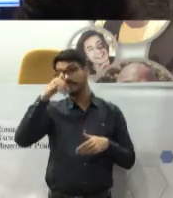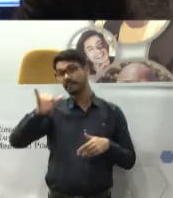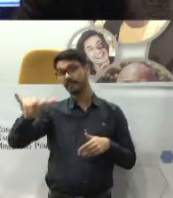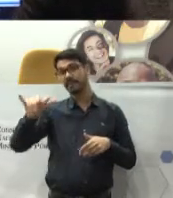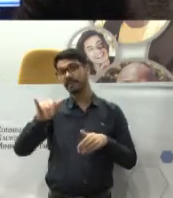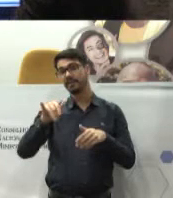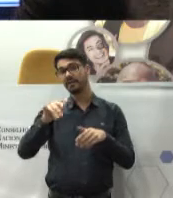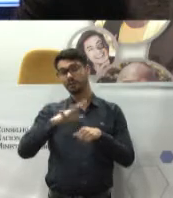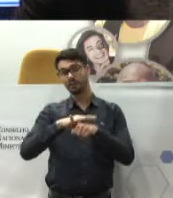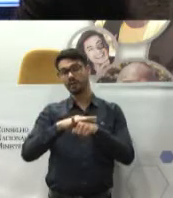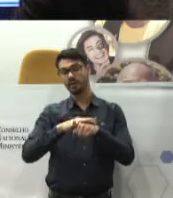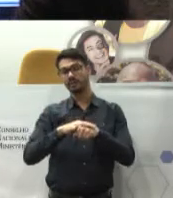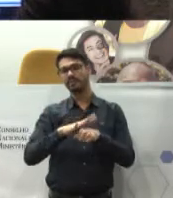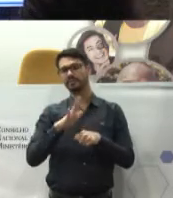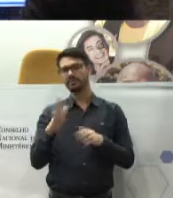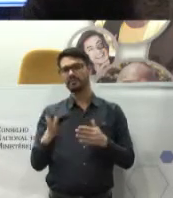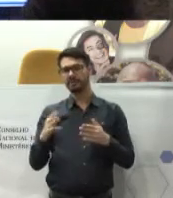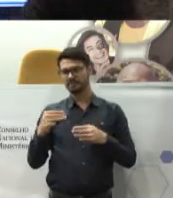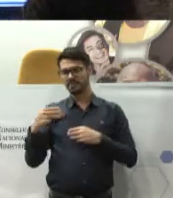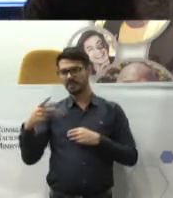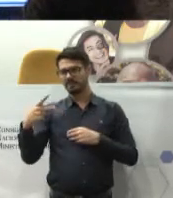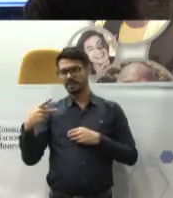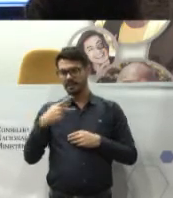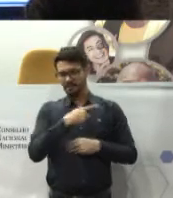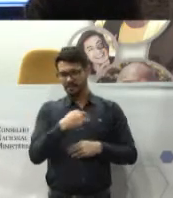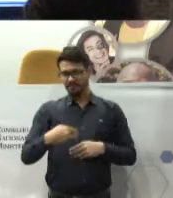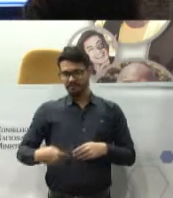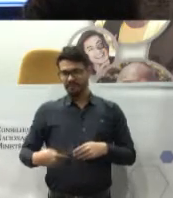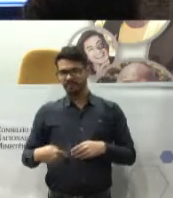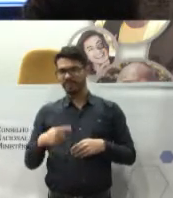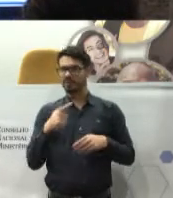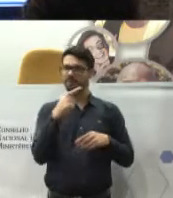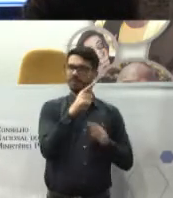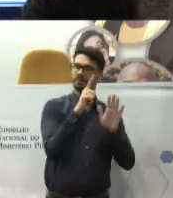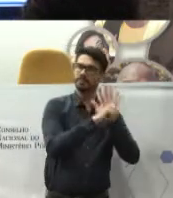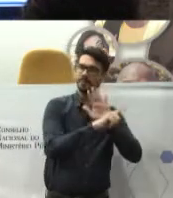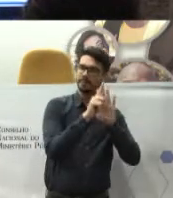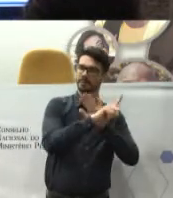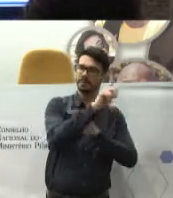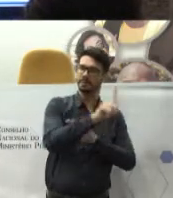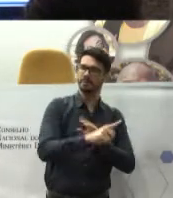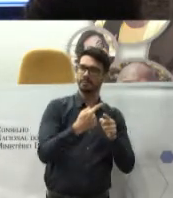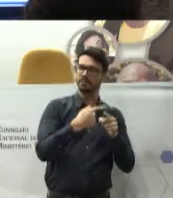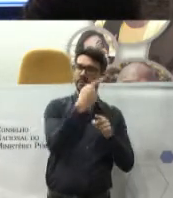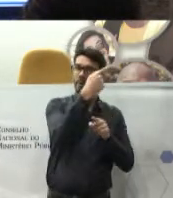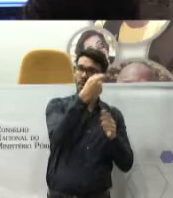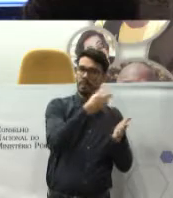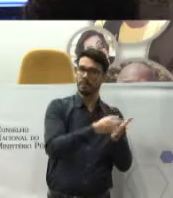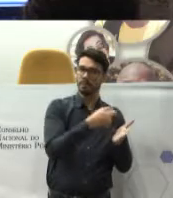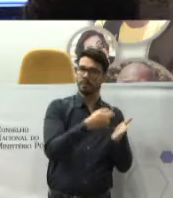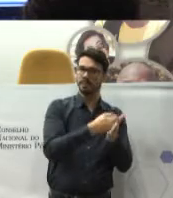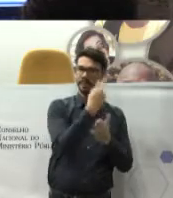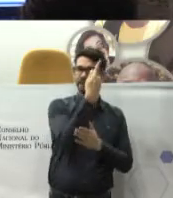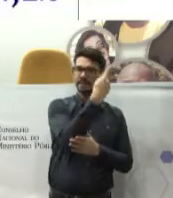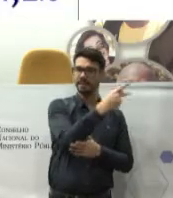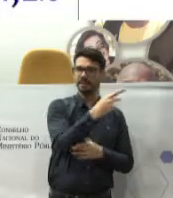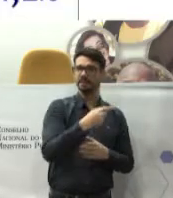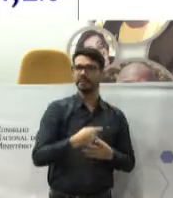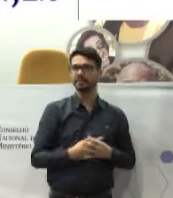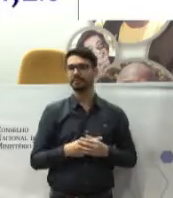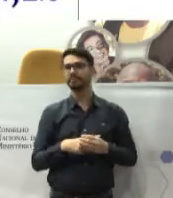Mas, independente do que o Ministério faça ou deixe de fazer, vamos nós concitar o gestor, porque é obrigação dele, mesmo que tenha sido descontinuado o programa do